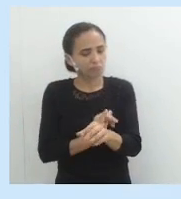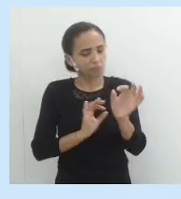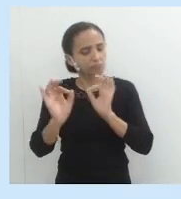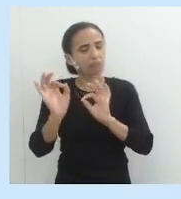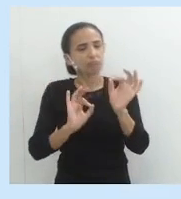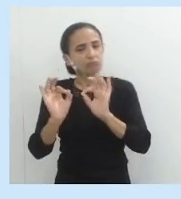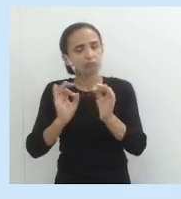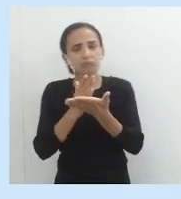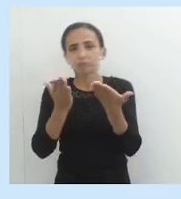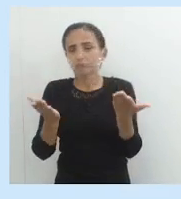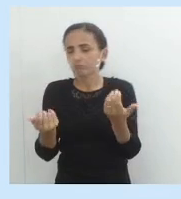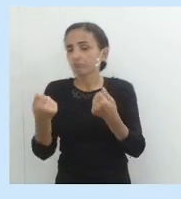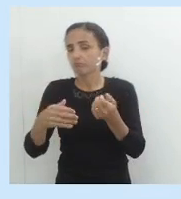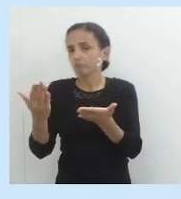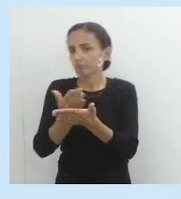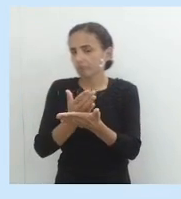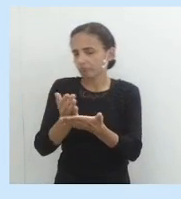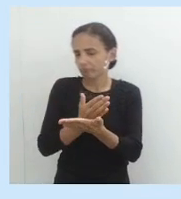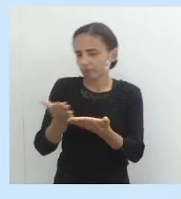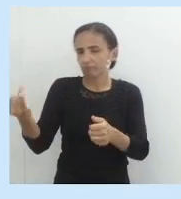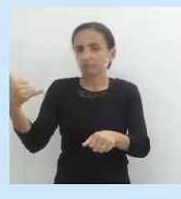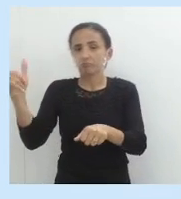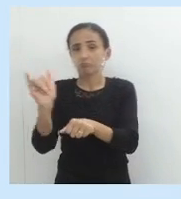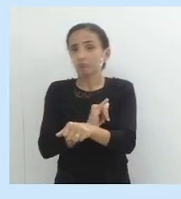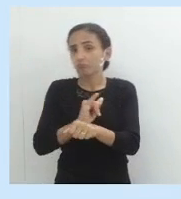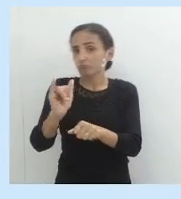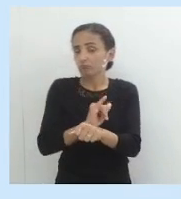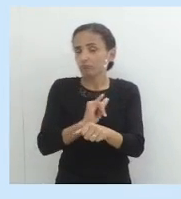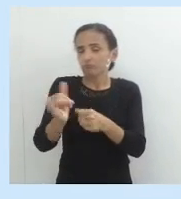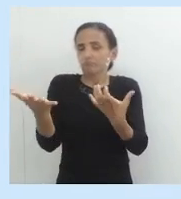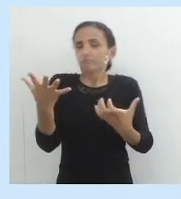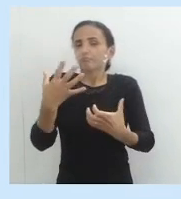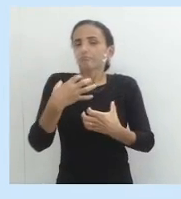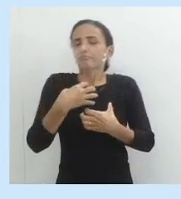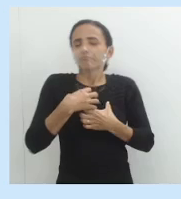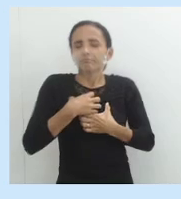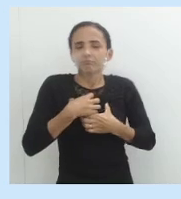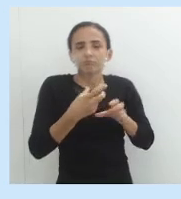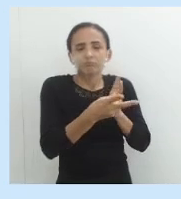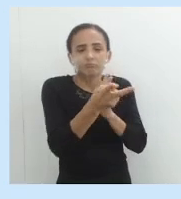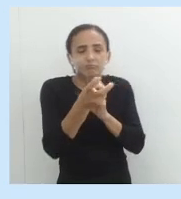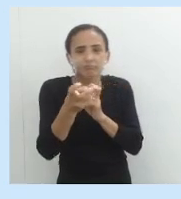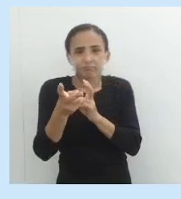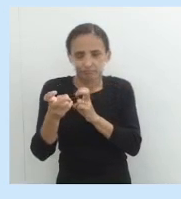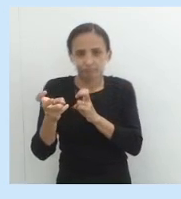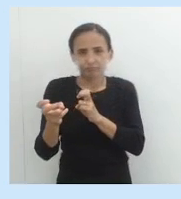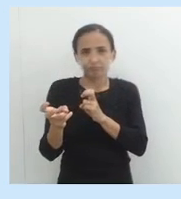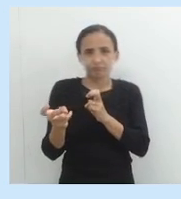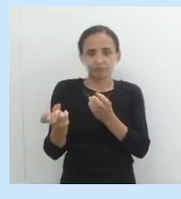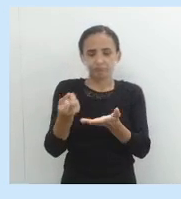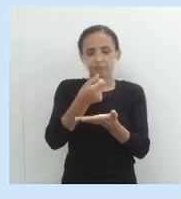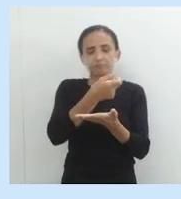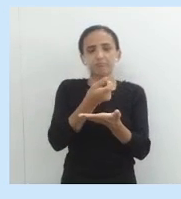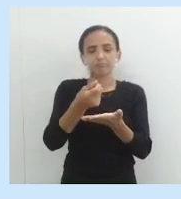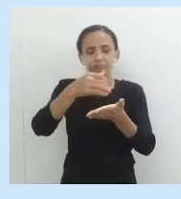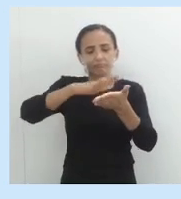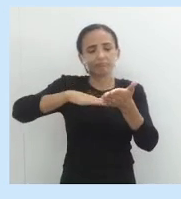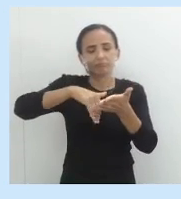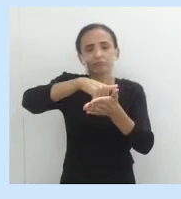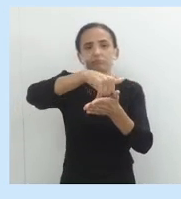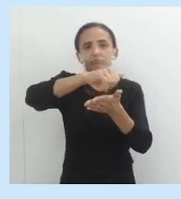mas algumas técnicas, né, algumas estratégias dão essa sensação para o espectador, né,